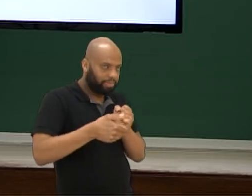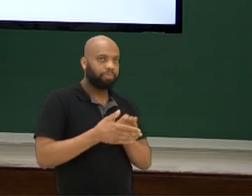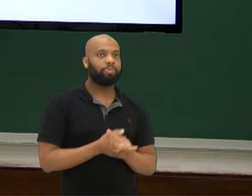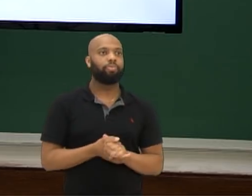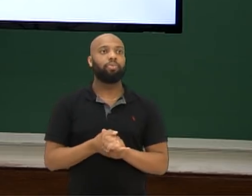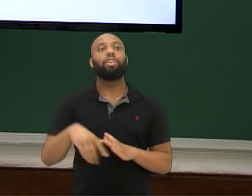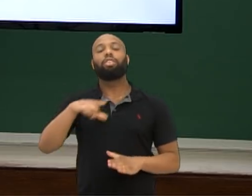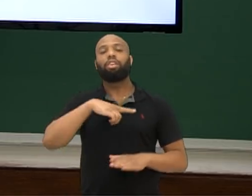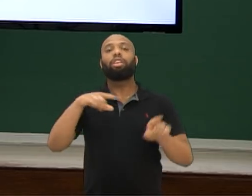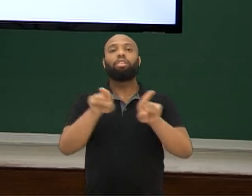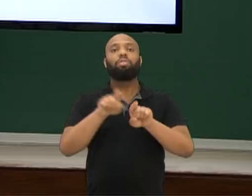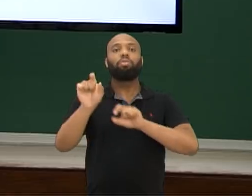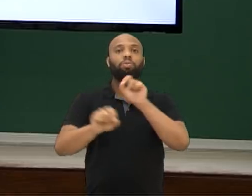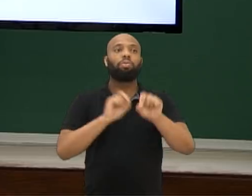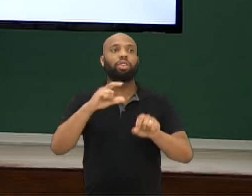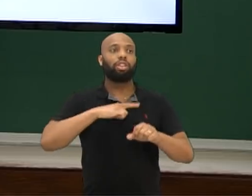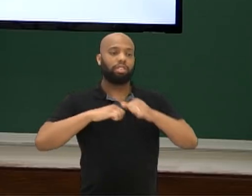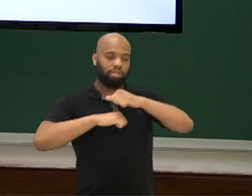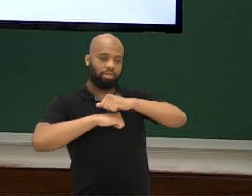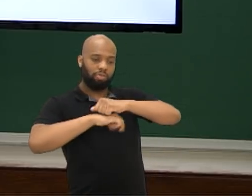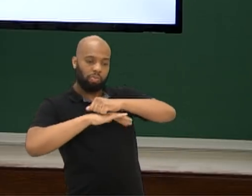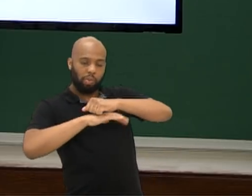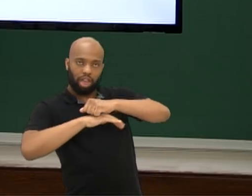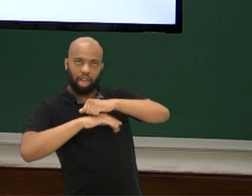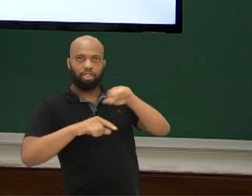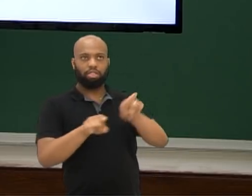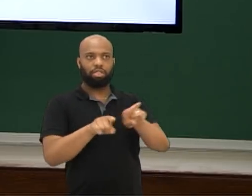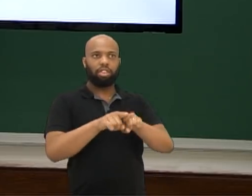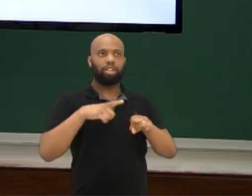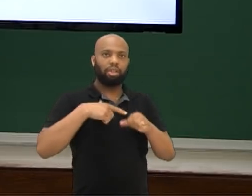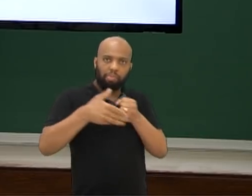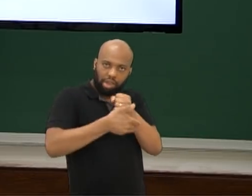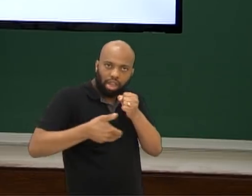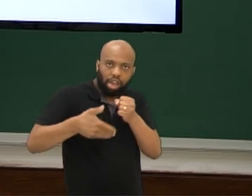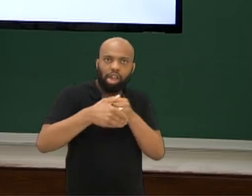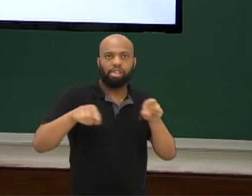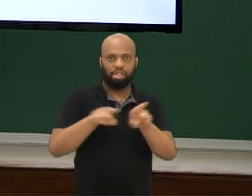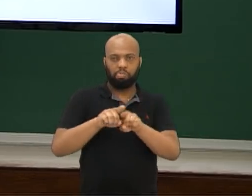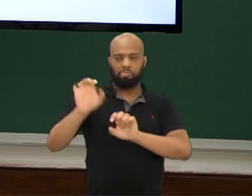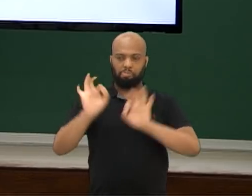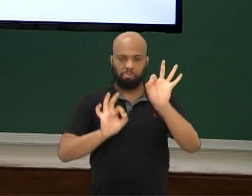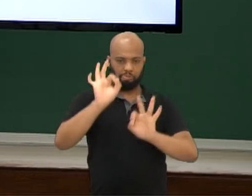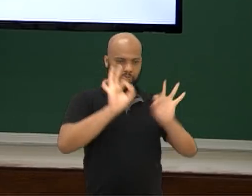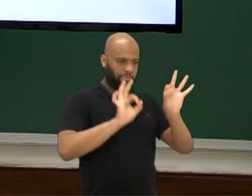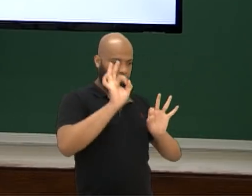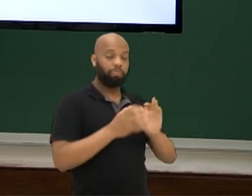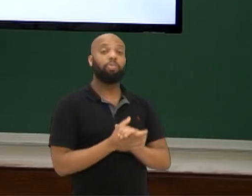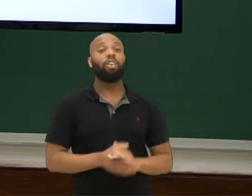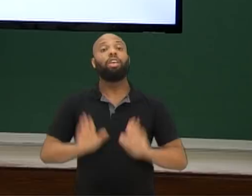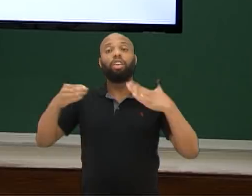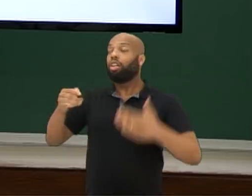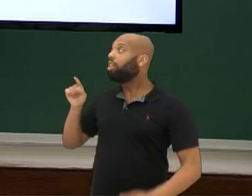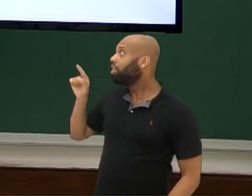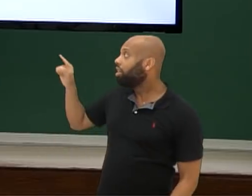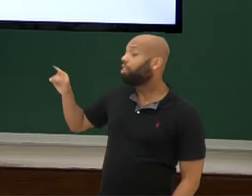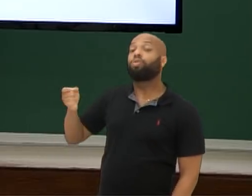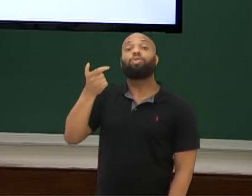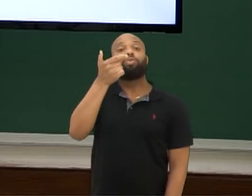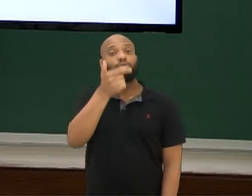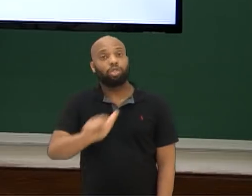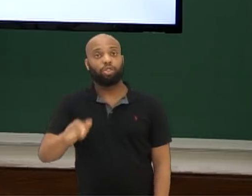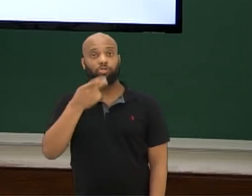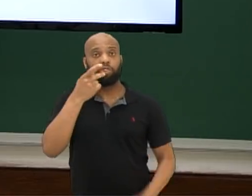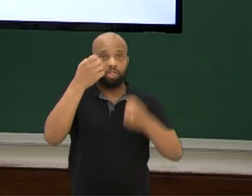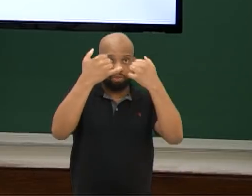E lá eu tenho daí o ácido conjugado e a minha base conjugada, tá? Isso, galera, novamente,